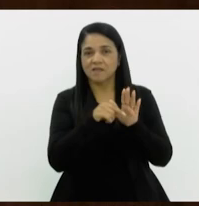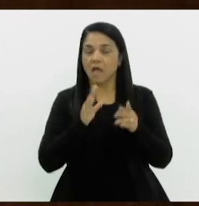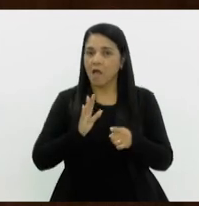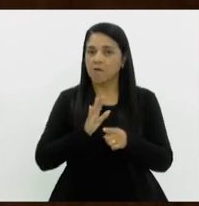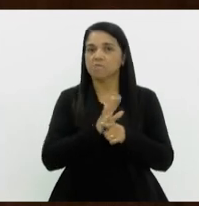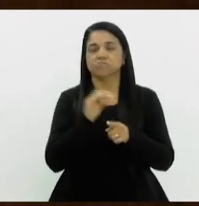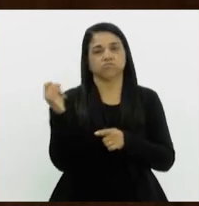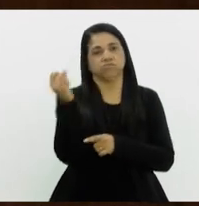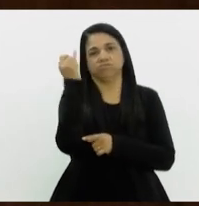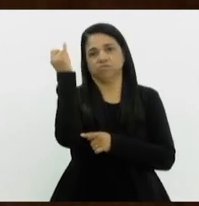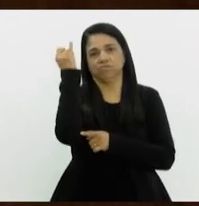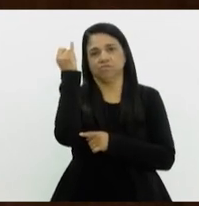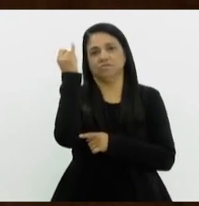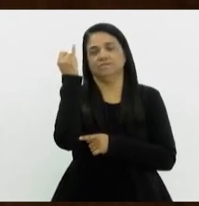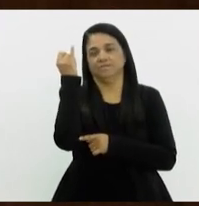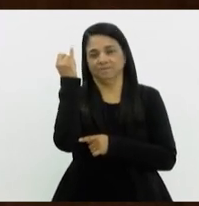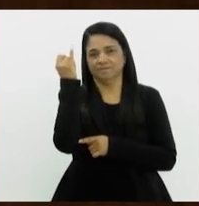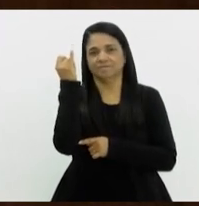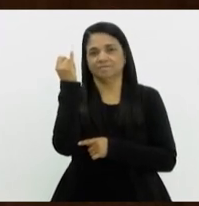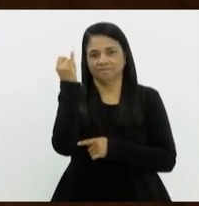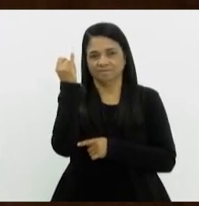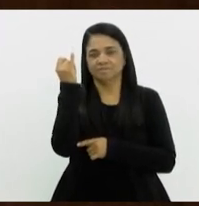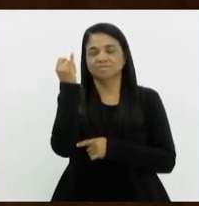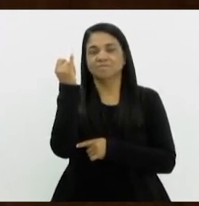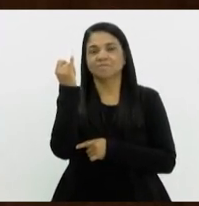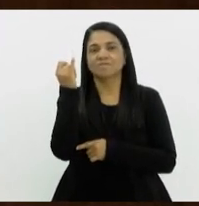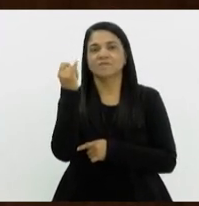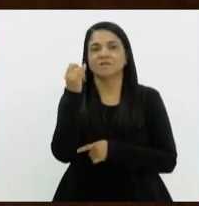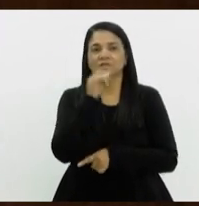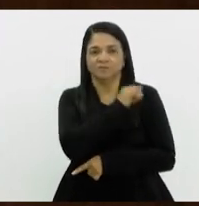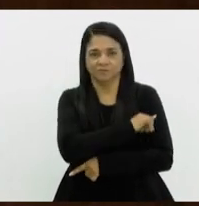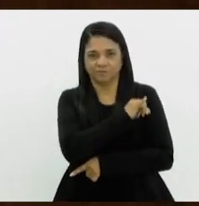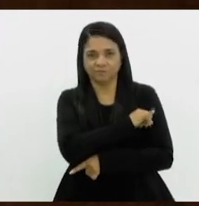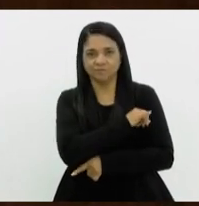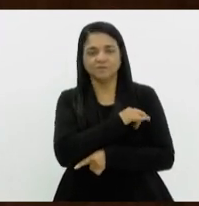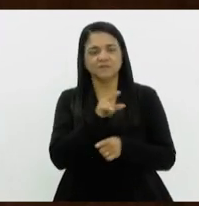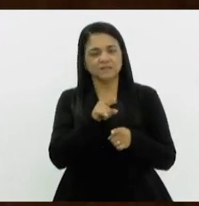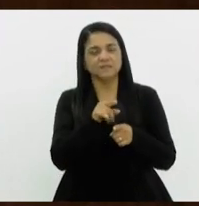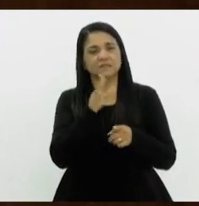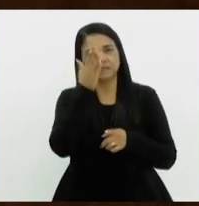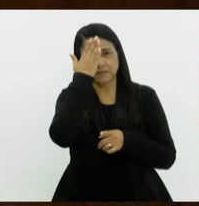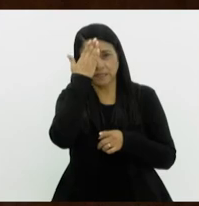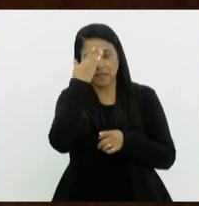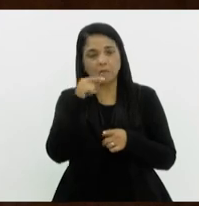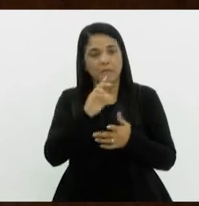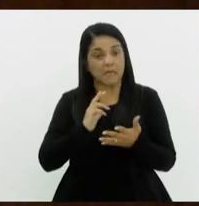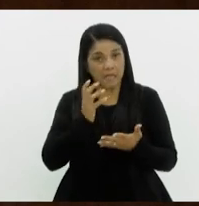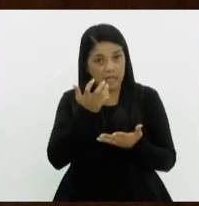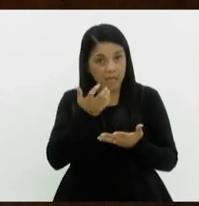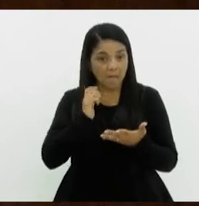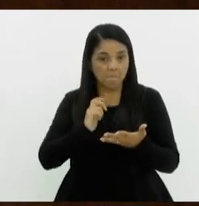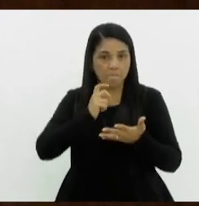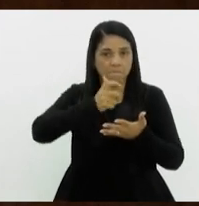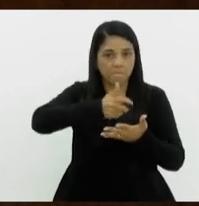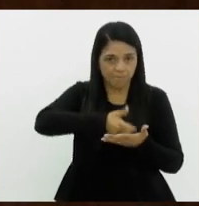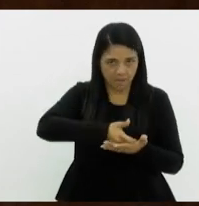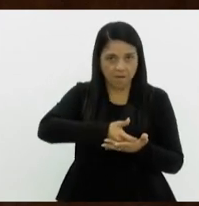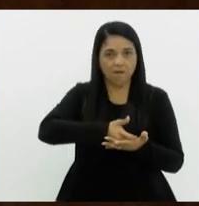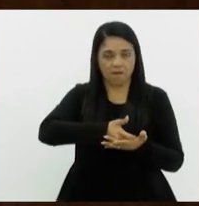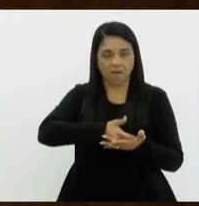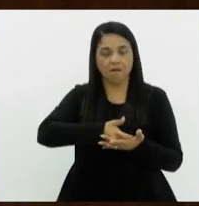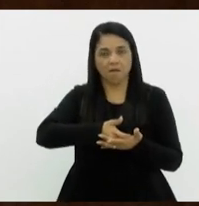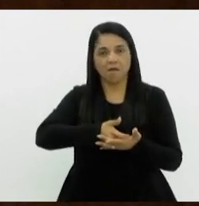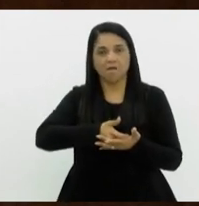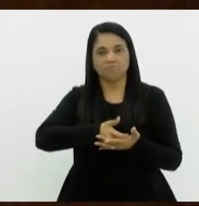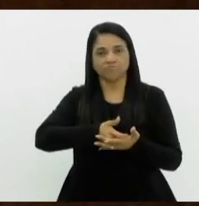Rio de Janeiro. A gente sabe que, às vezes, o contribuinte ele quer pagar, ele quer honrar com seus compromissos, e